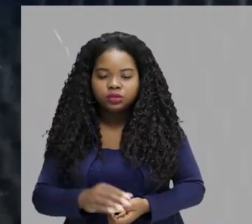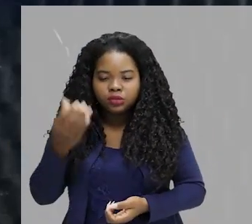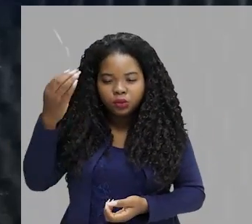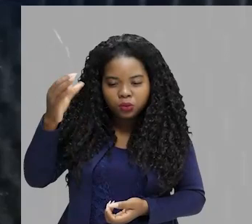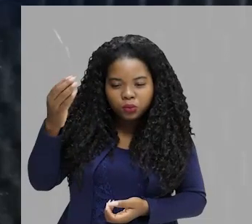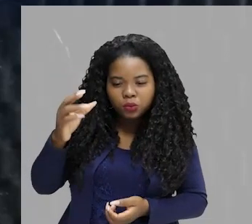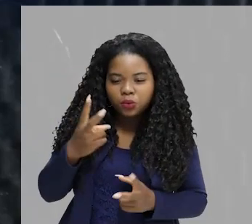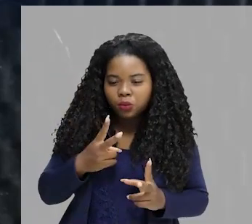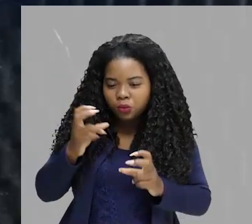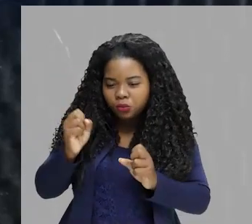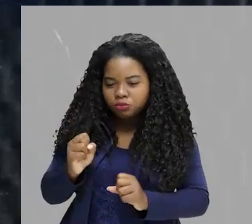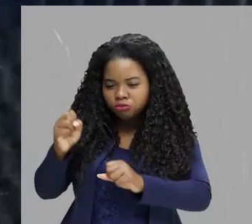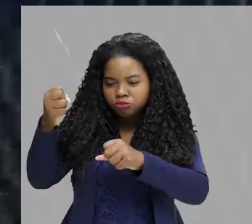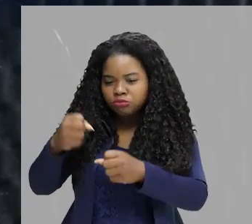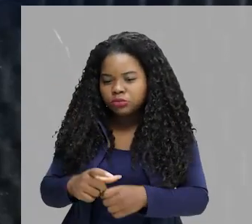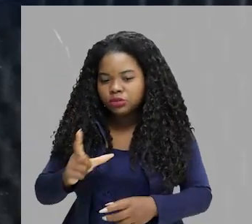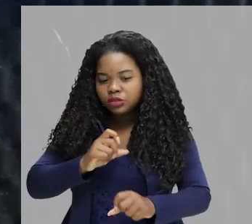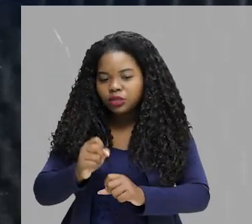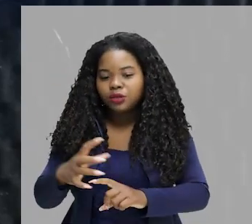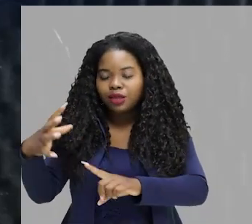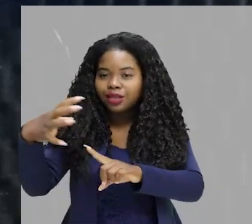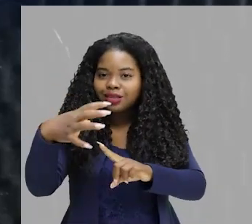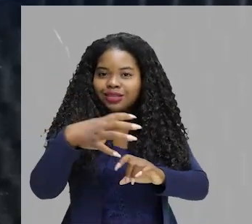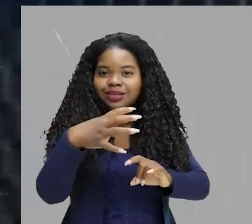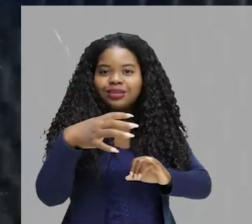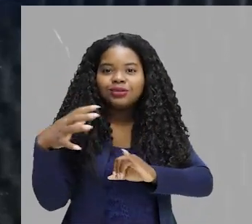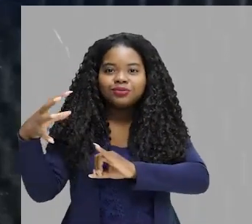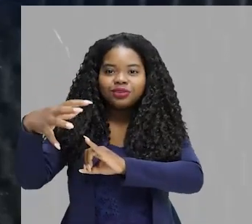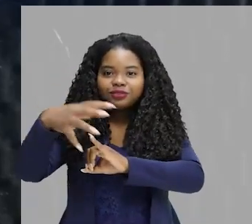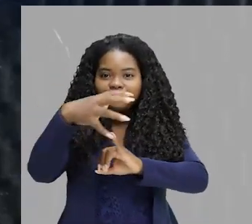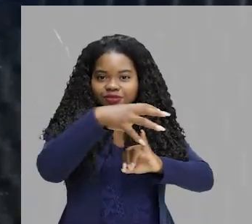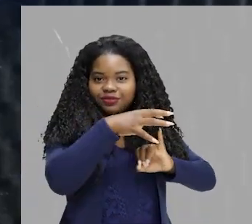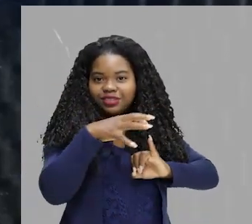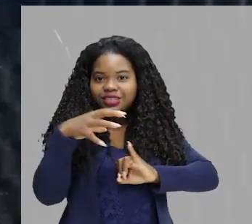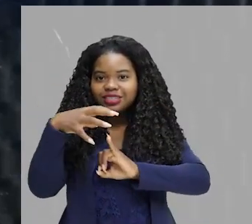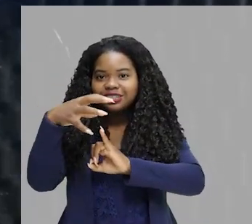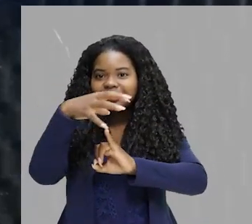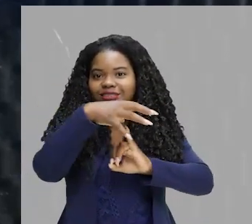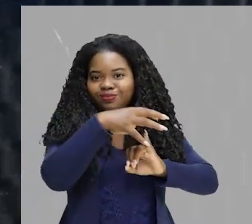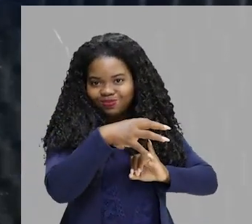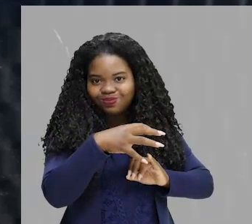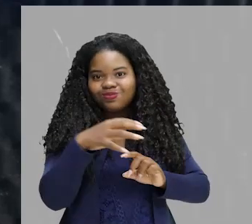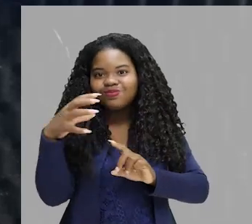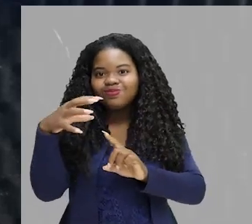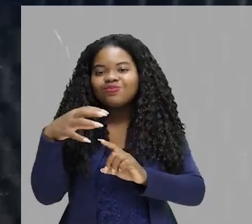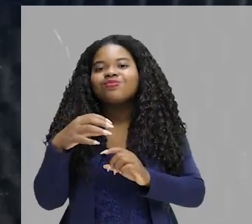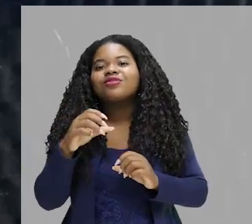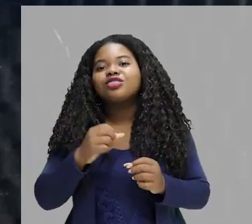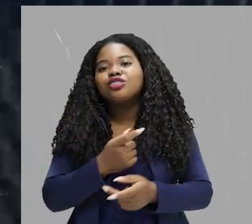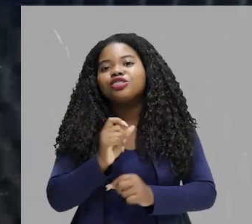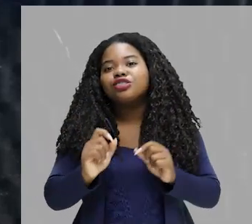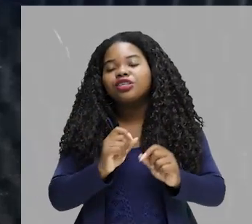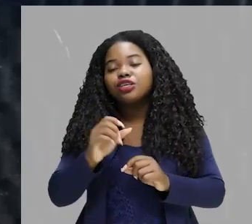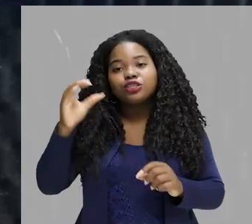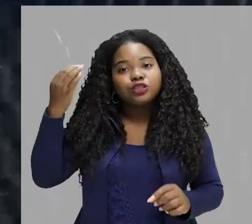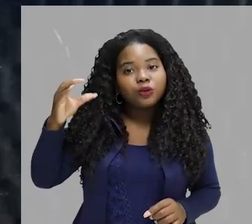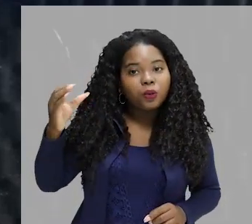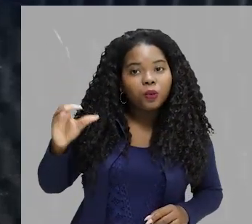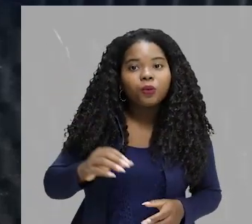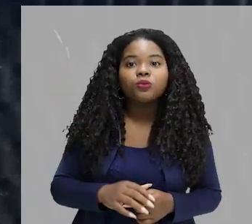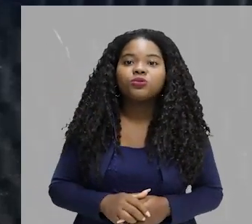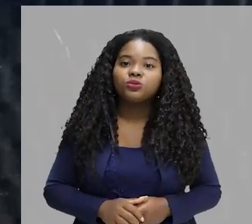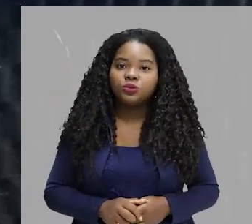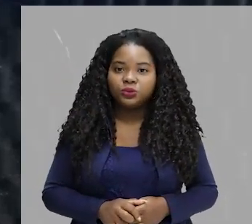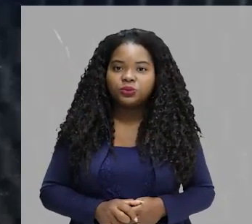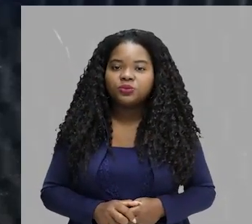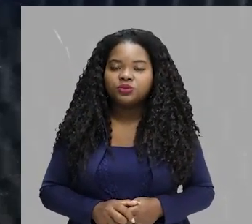forte, geralmente tem uma feirinha de artesanato, uma feirinha de cultura. Aqui em São Luís, na capital do Maranhão, por exemplo, é muito